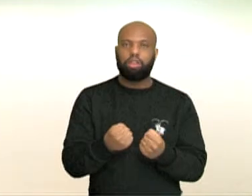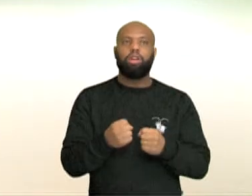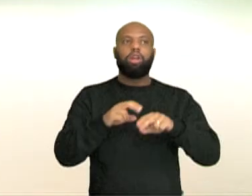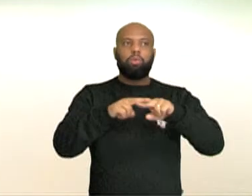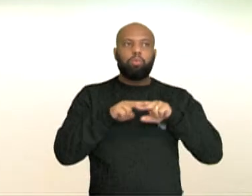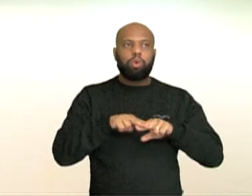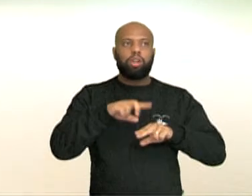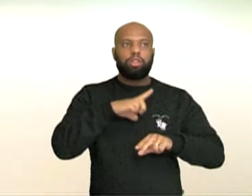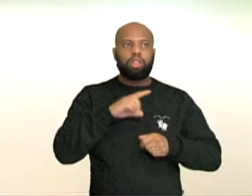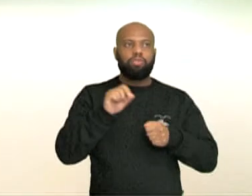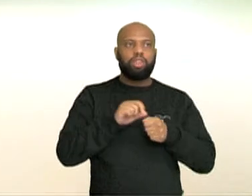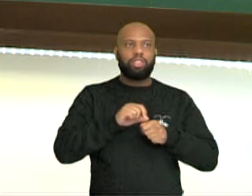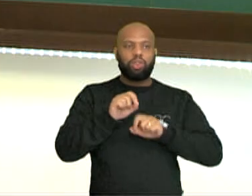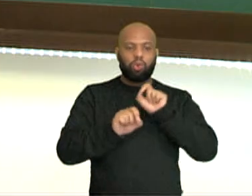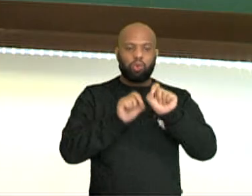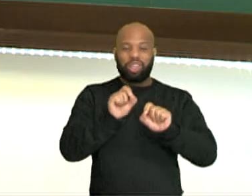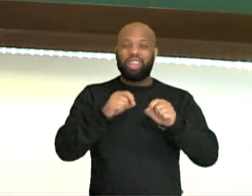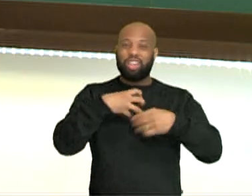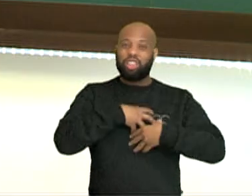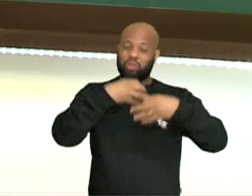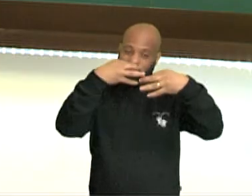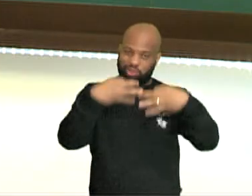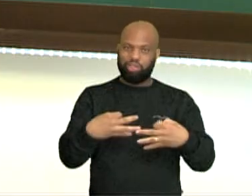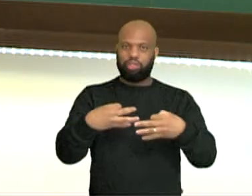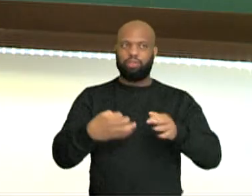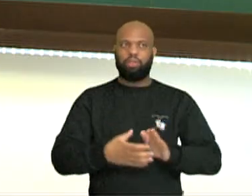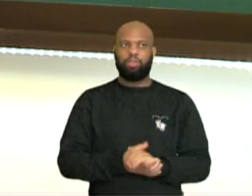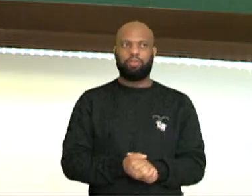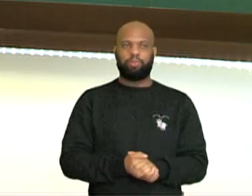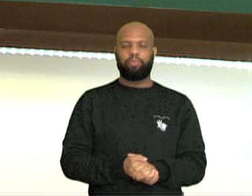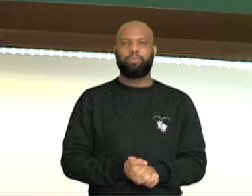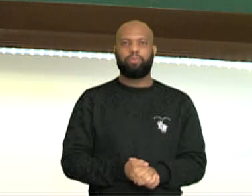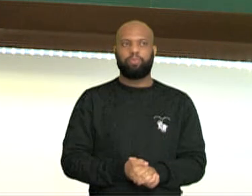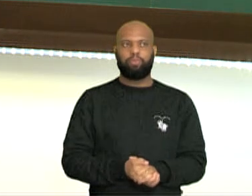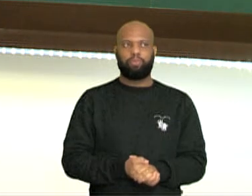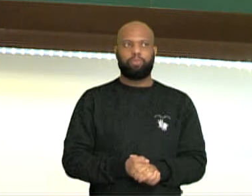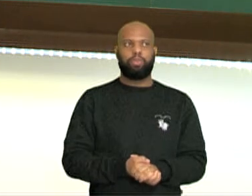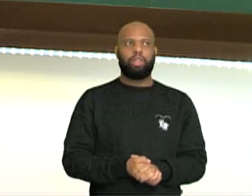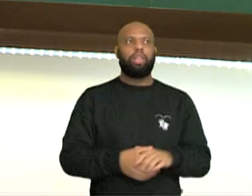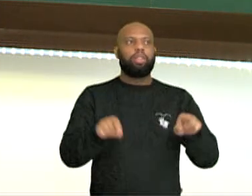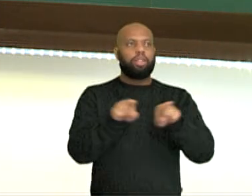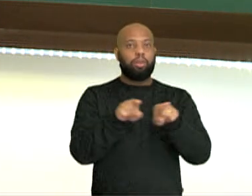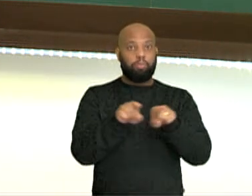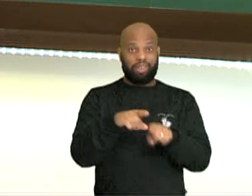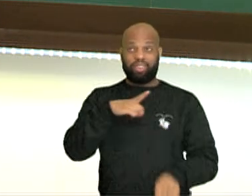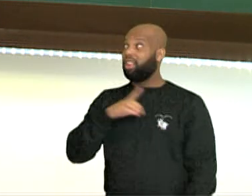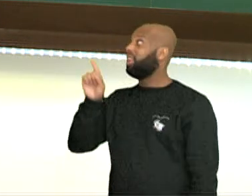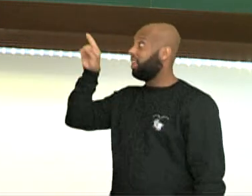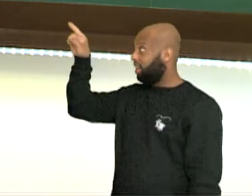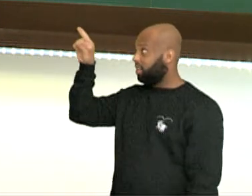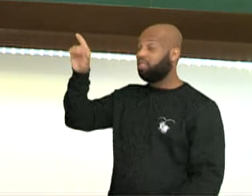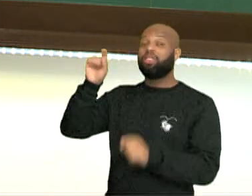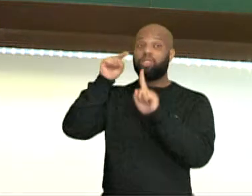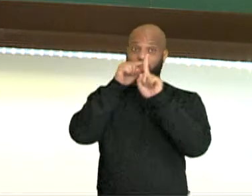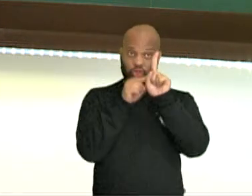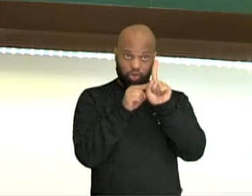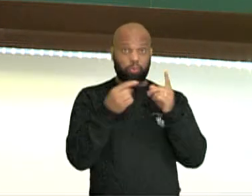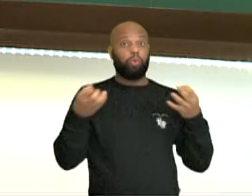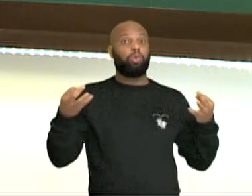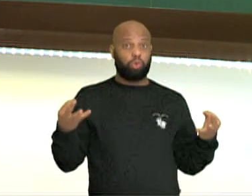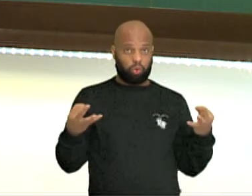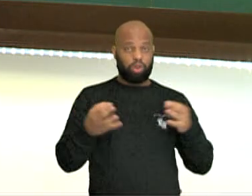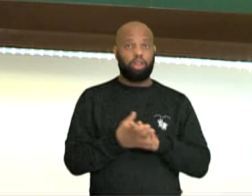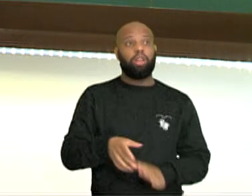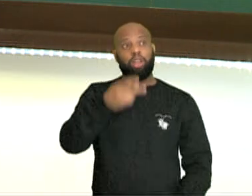conta dessa questão da precisão dos exercícios. Aí nós temos o Ashtanga Yoga. O